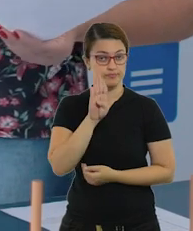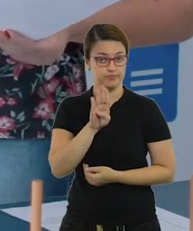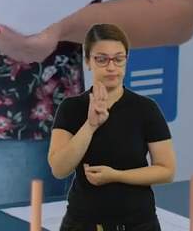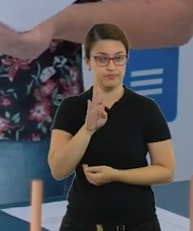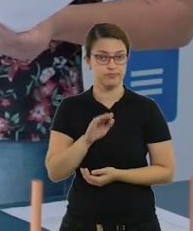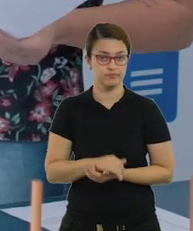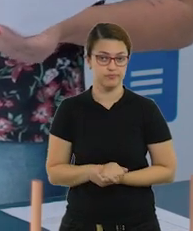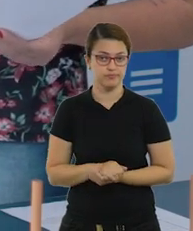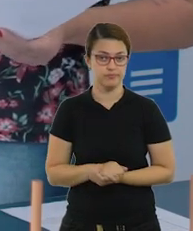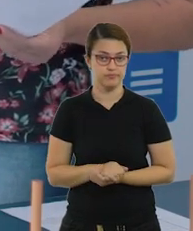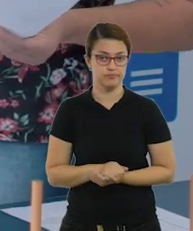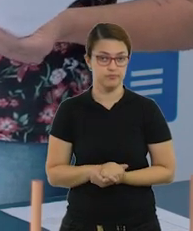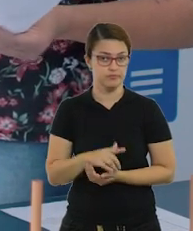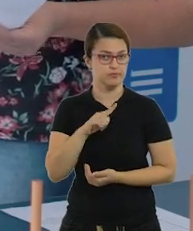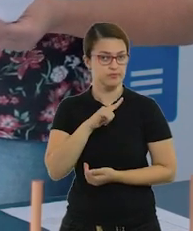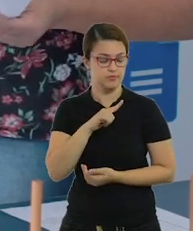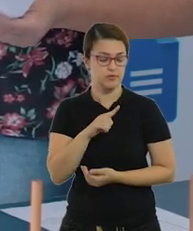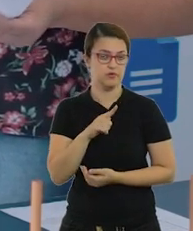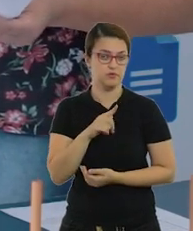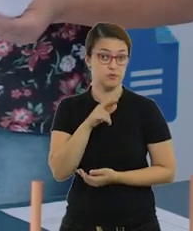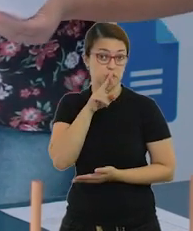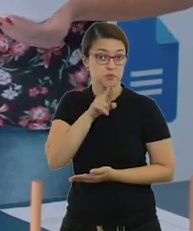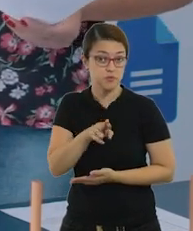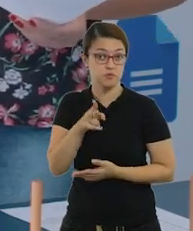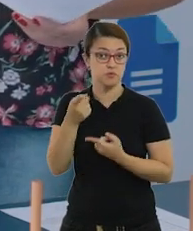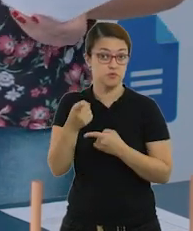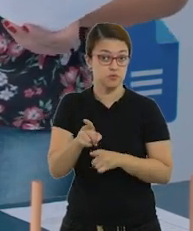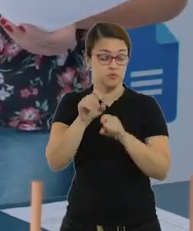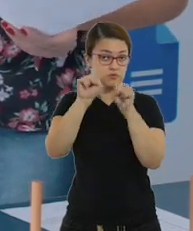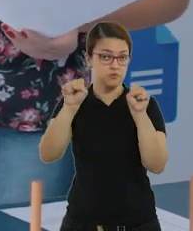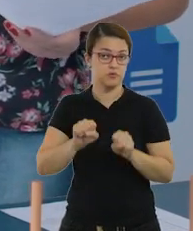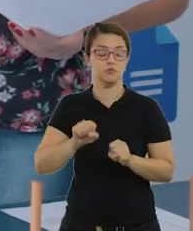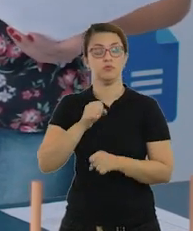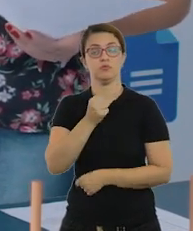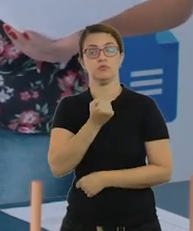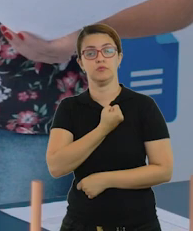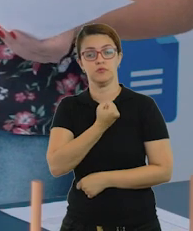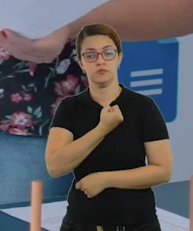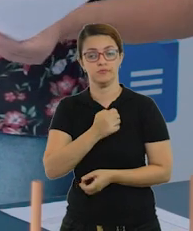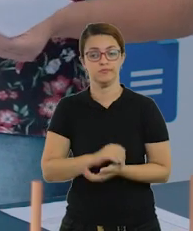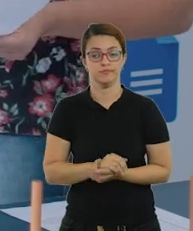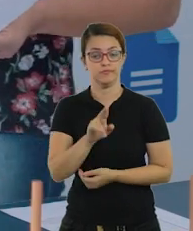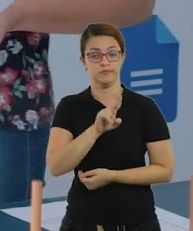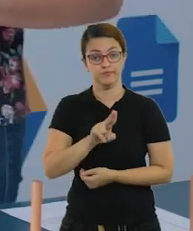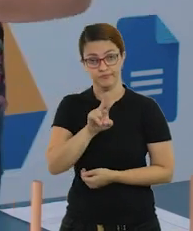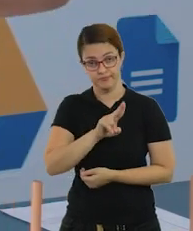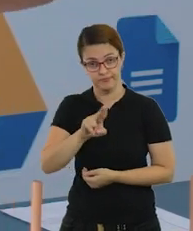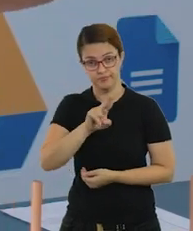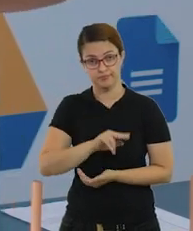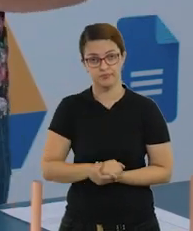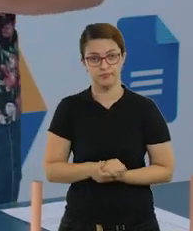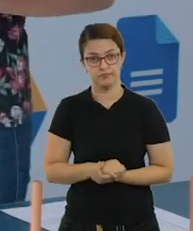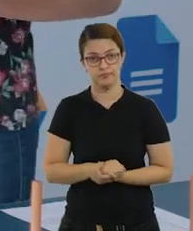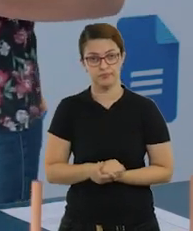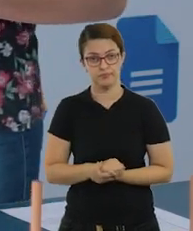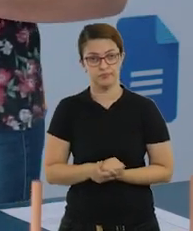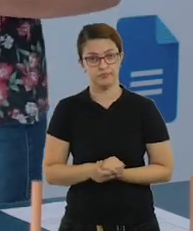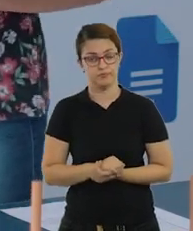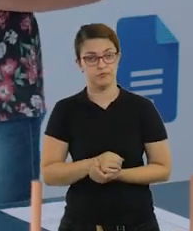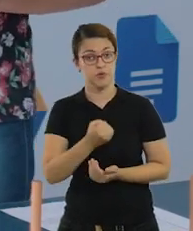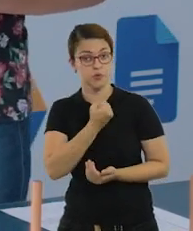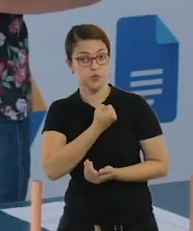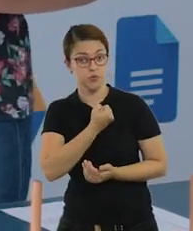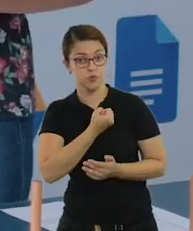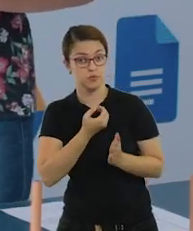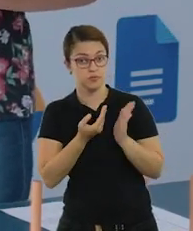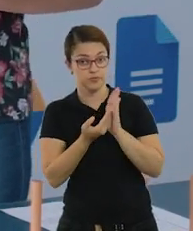Na B, eu tenho uns desafios também sobre o sistema de numeração, tá? Então eu vou utilizar